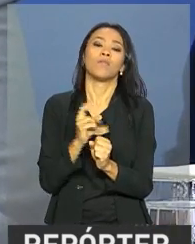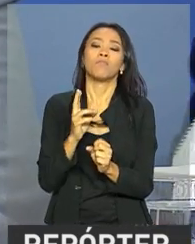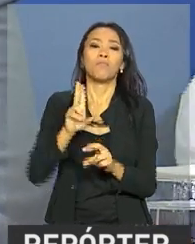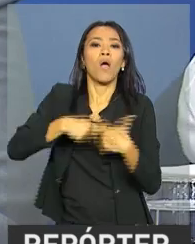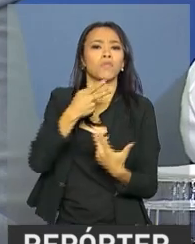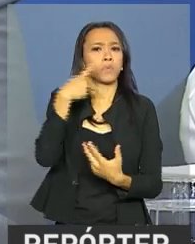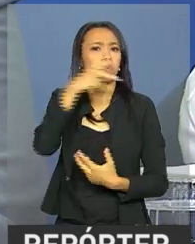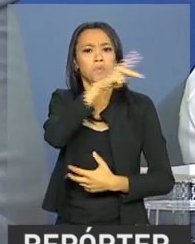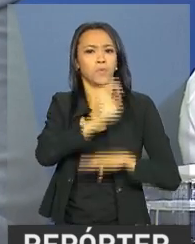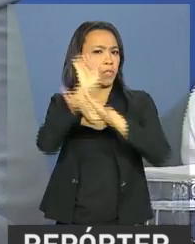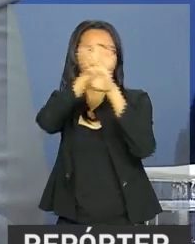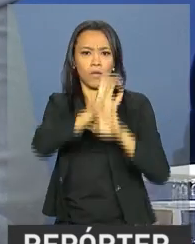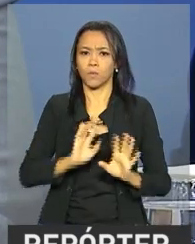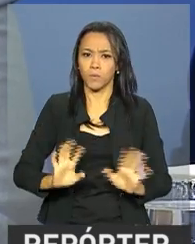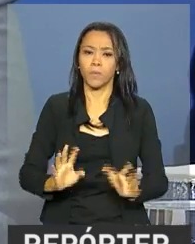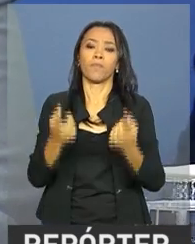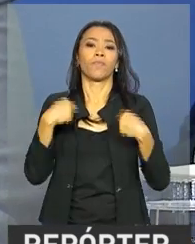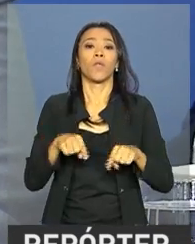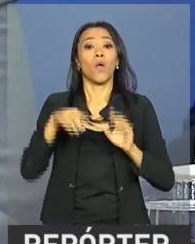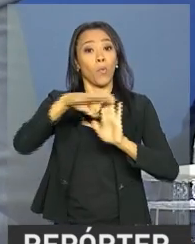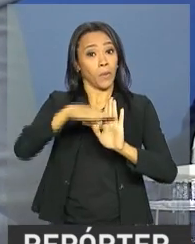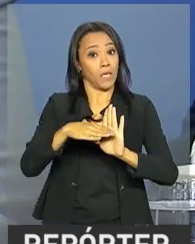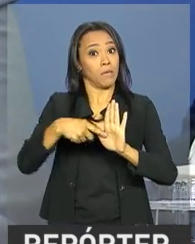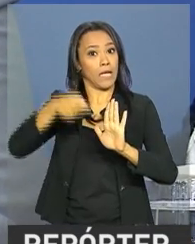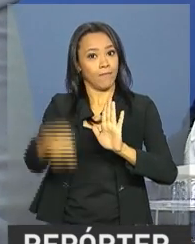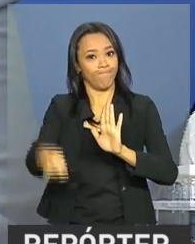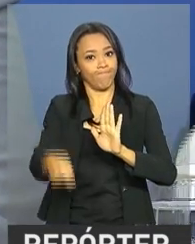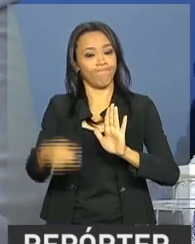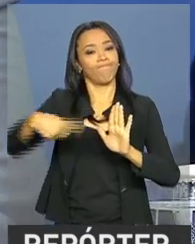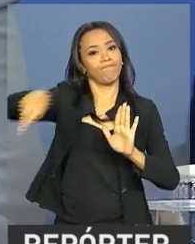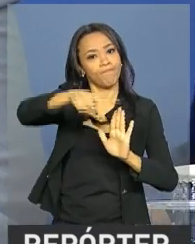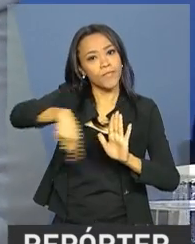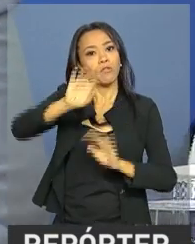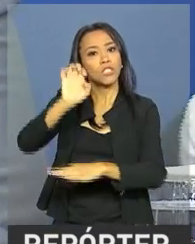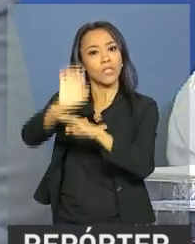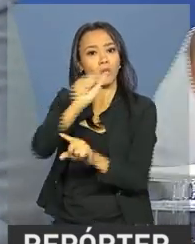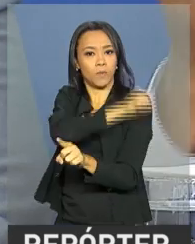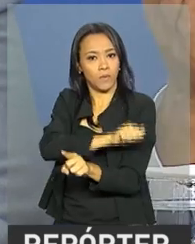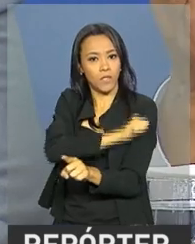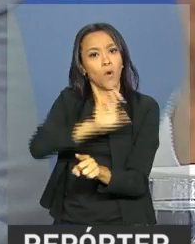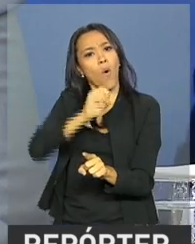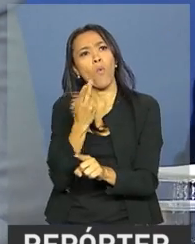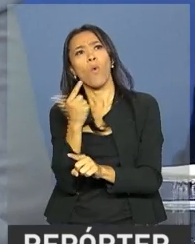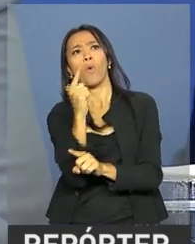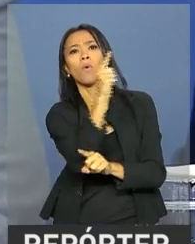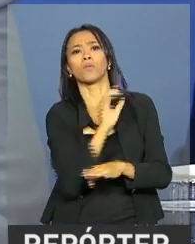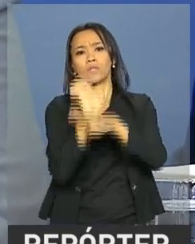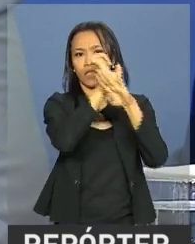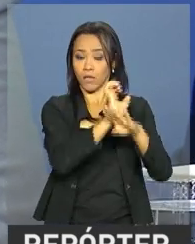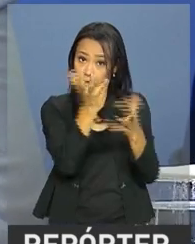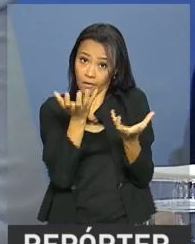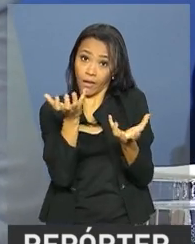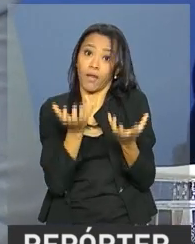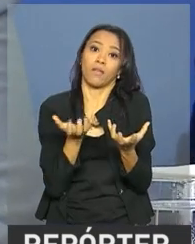terceiro o programa é um programa rigoroso em que os estados e o estado do Rio no caso ou outros que queiram